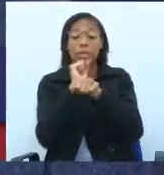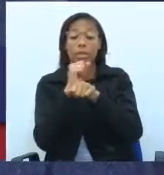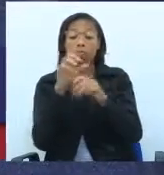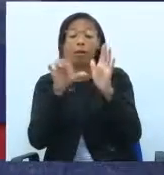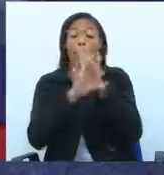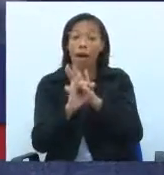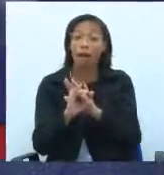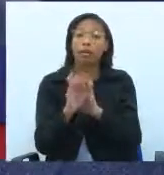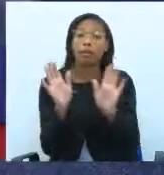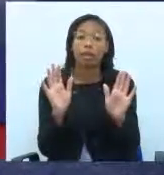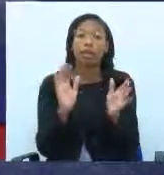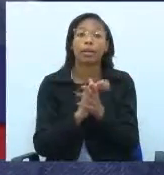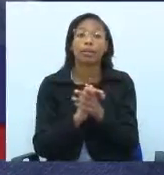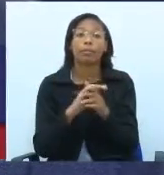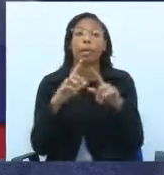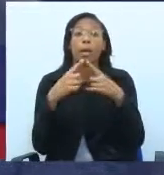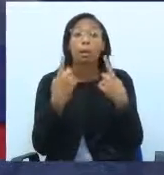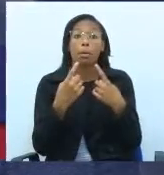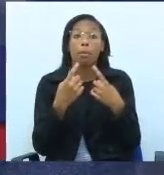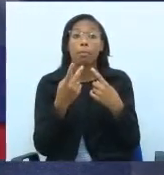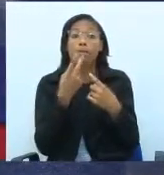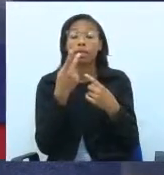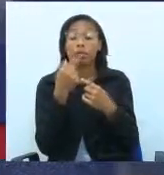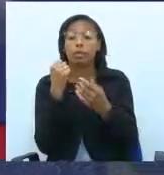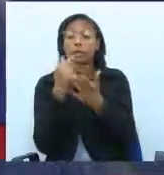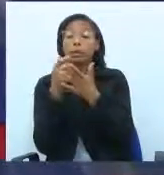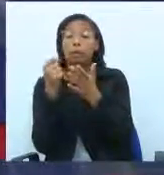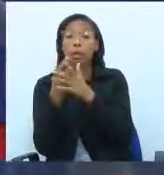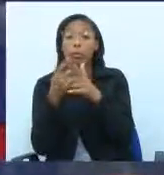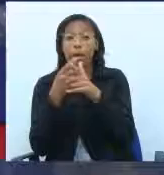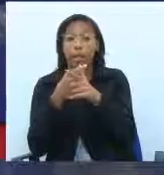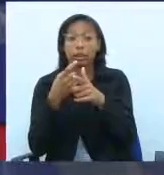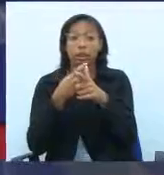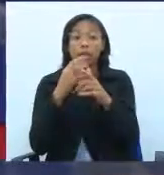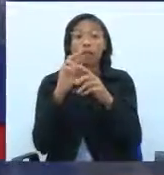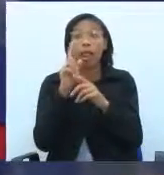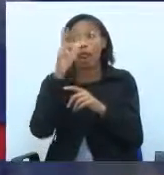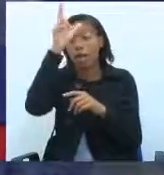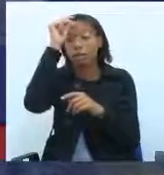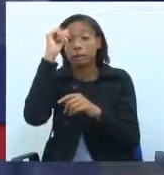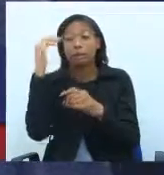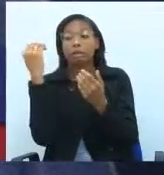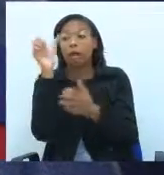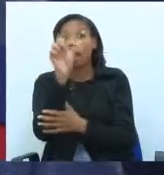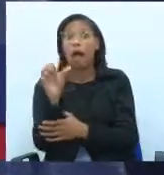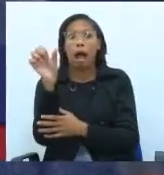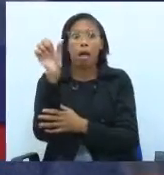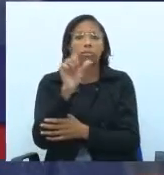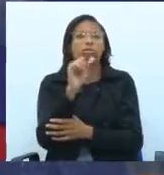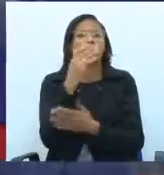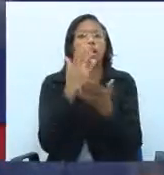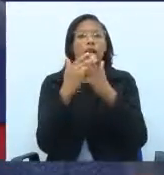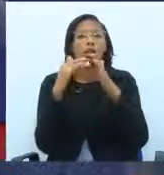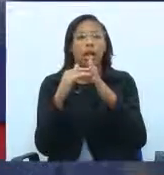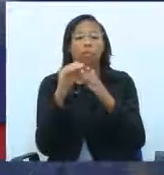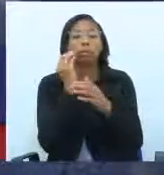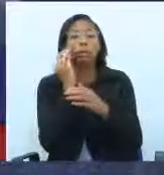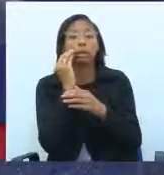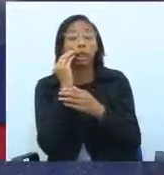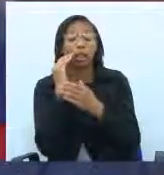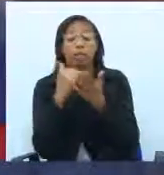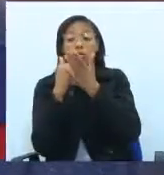processo de securitização. Agora, em relação a gasto, também o executivo cortou na própria pele, tem cortado e tem